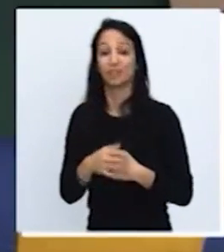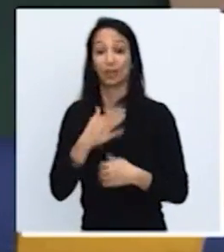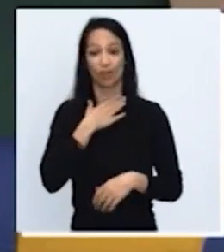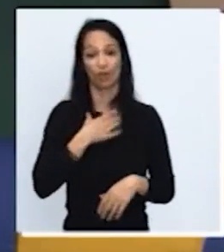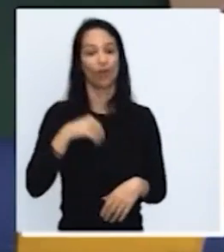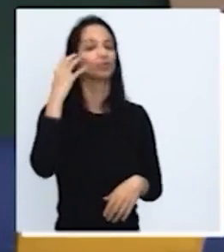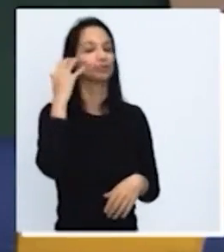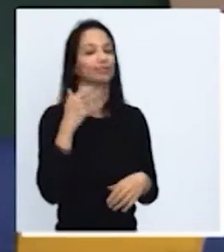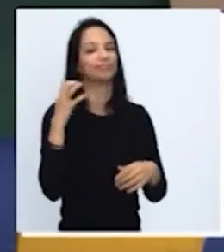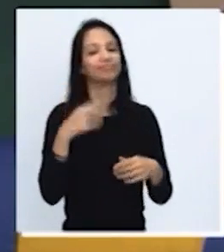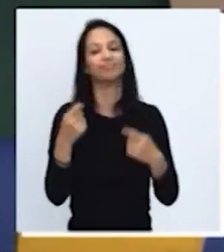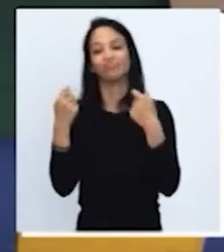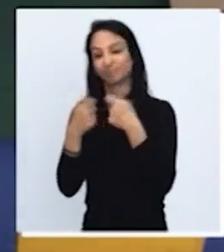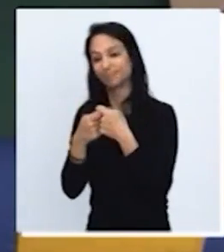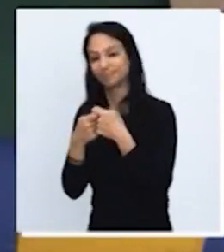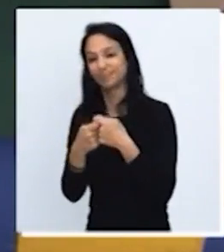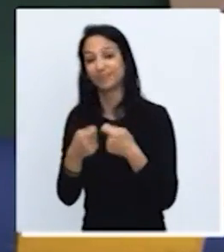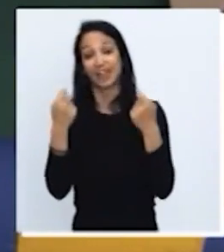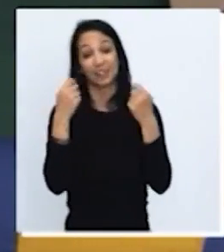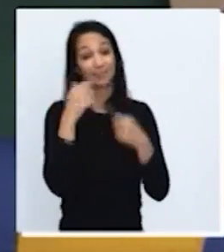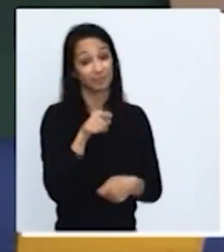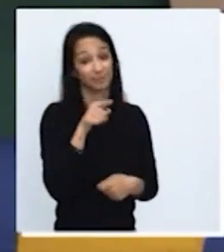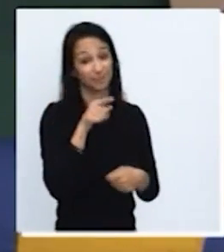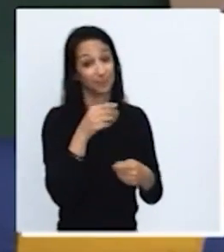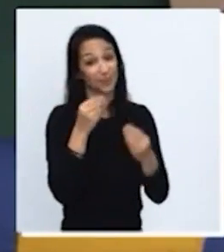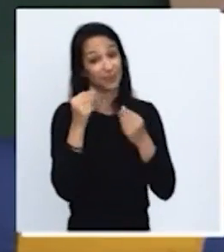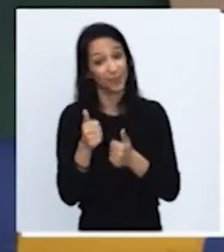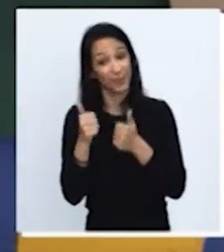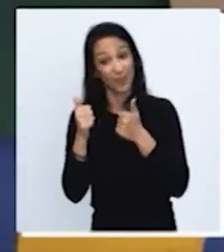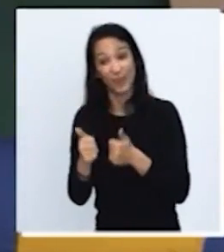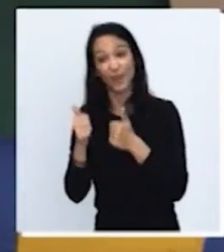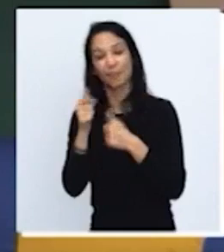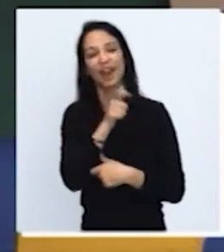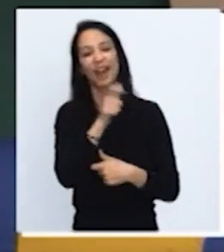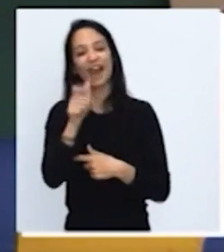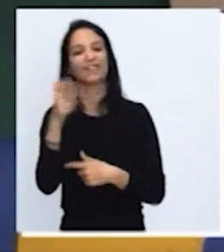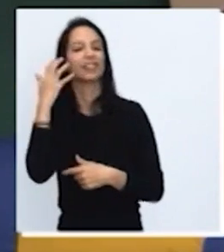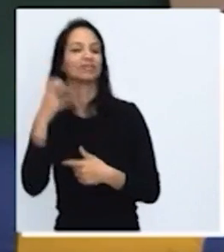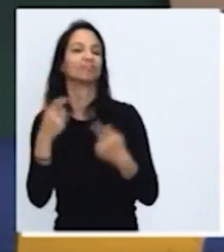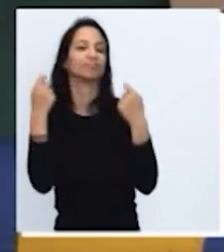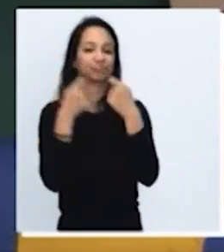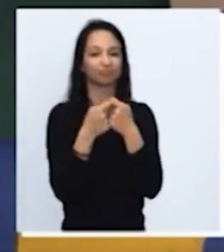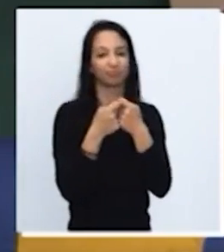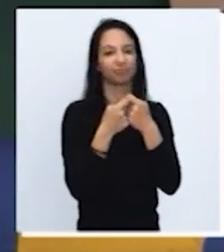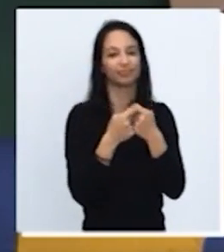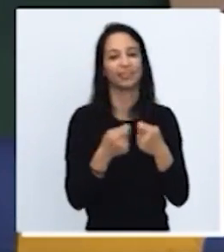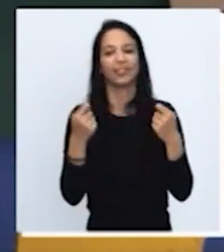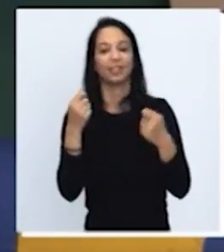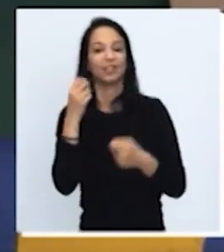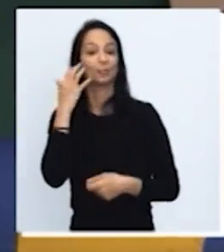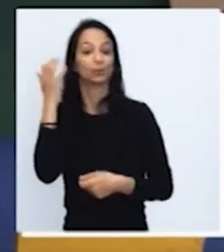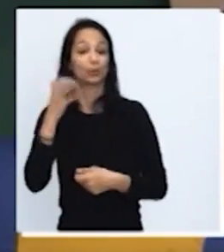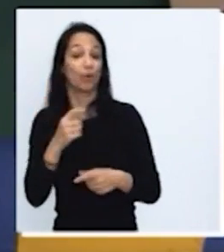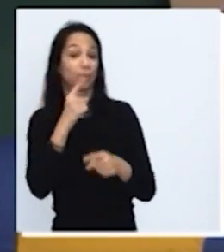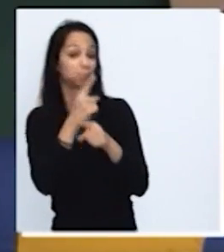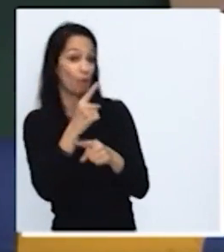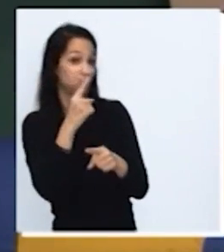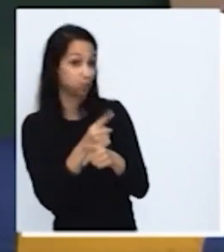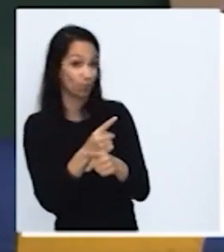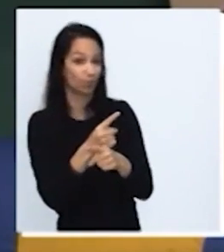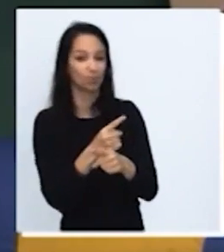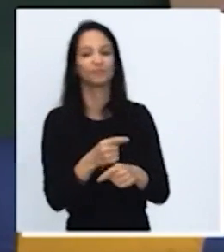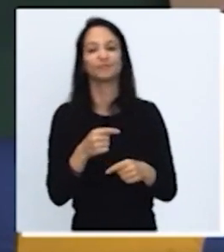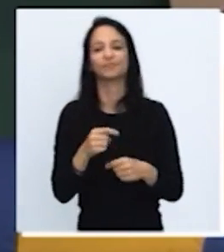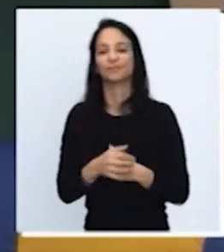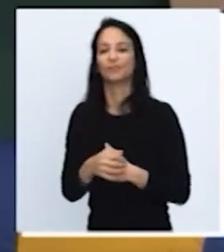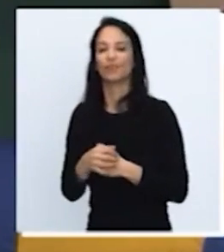gosto de rimar, isto é mesmo bom. Palavras que rimam terminam no mesmo som.